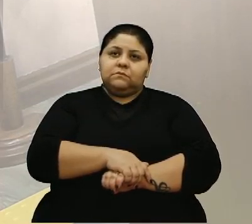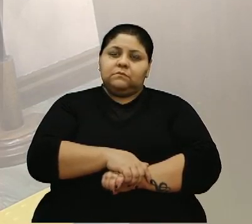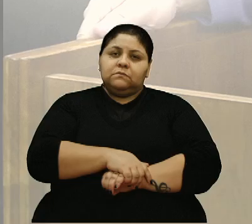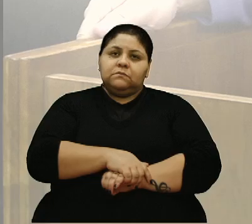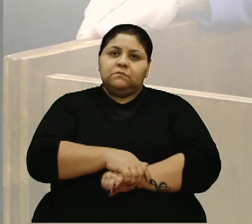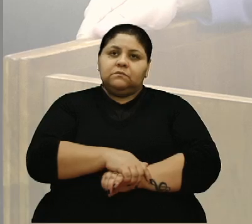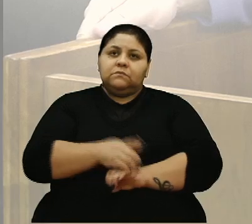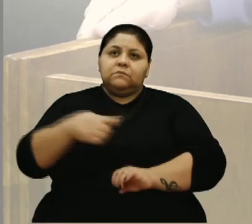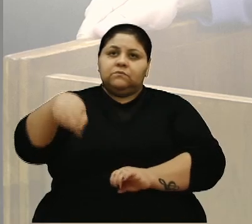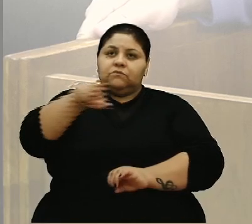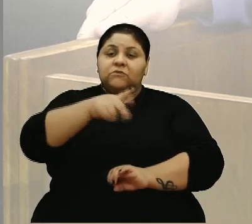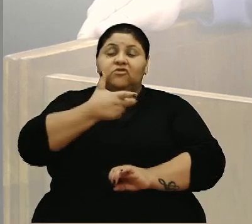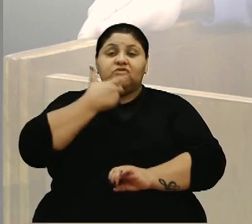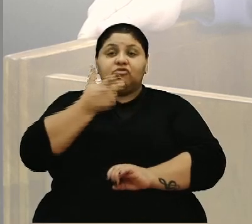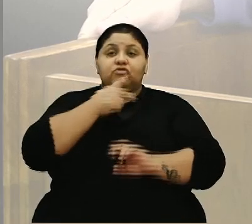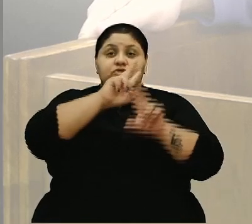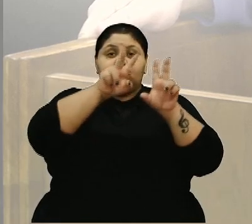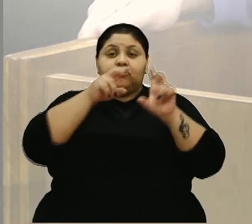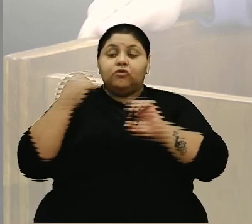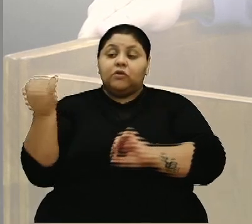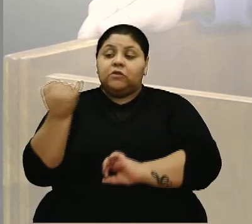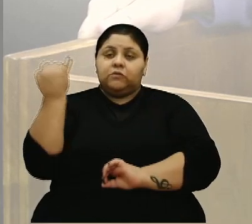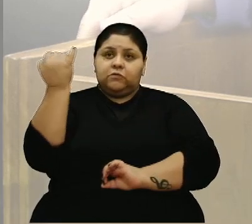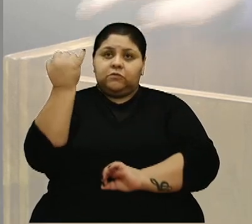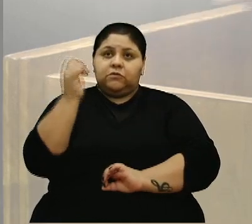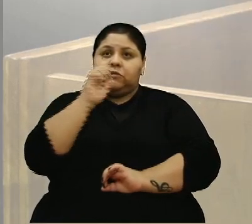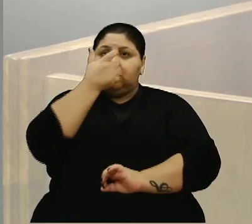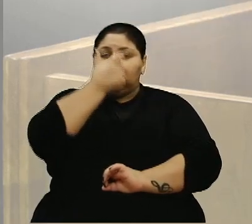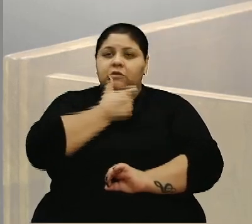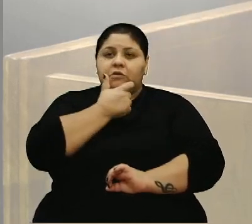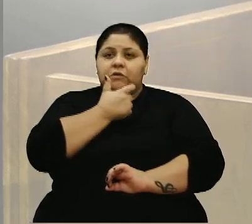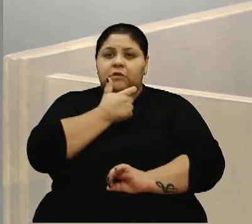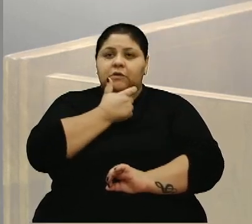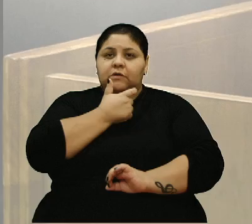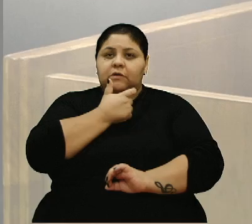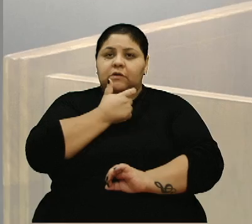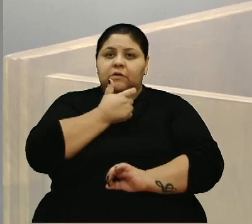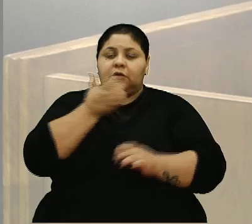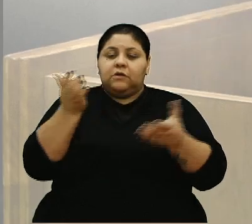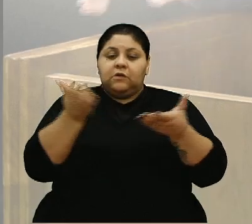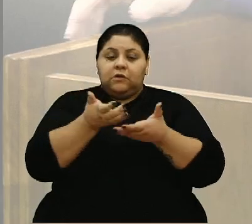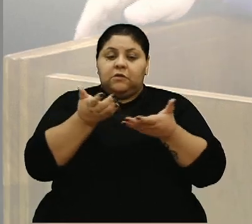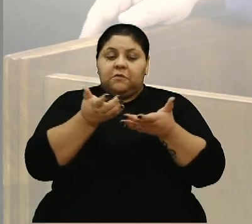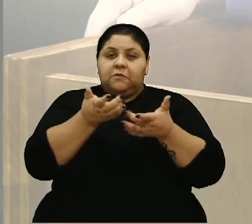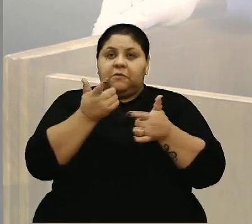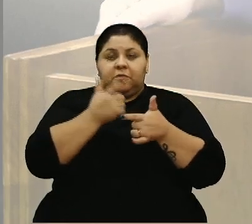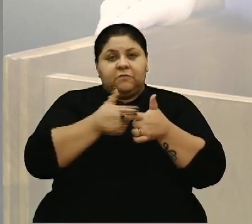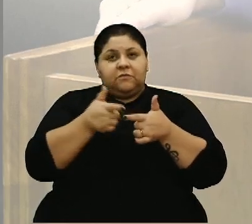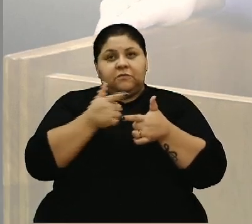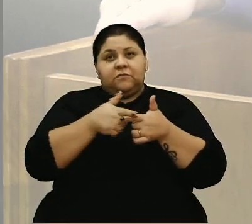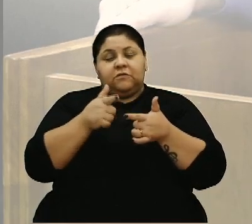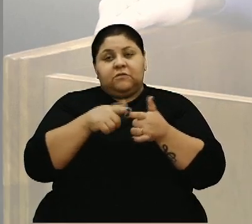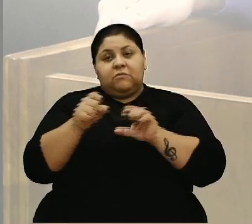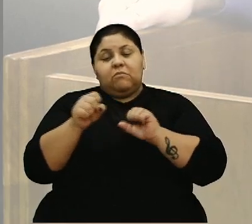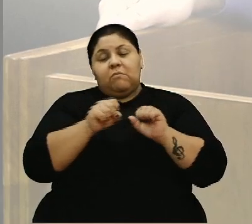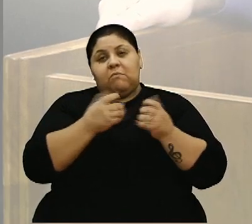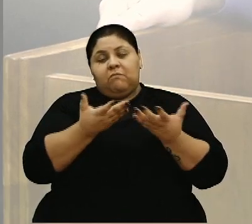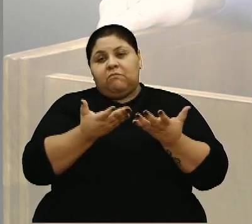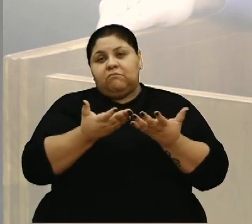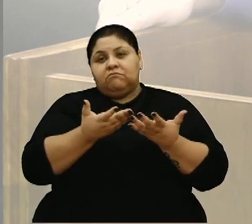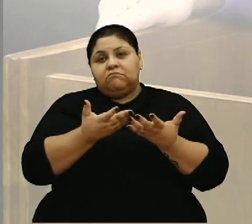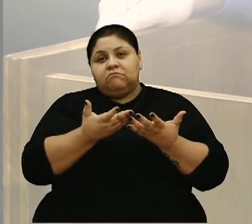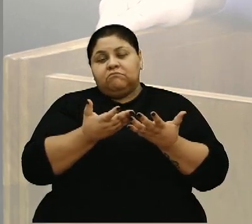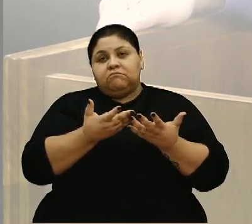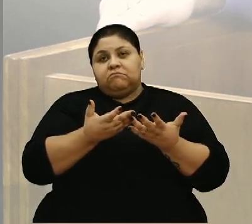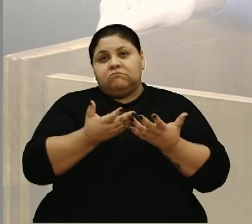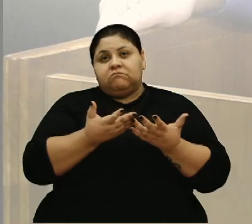E a gente trata de um assunto muito importante. Acho que revivemos aqui uma situação, vereador Fiuza, que talvez passamos há não